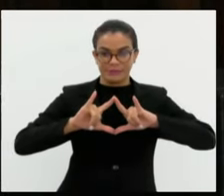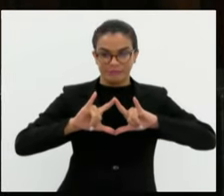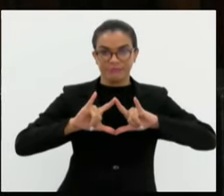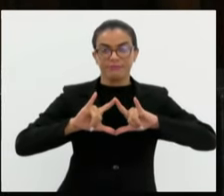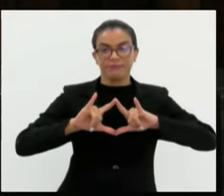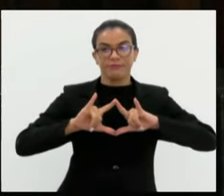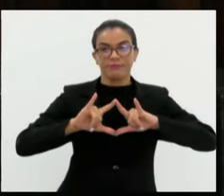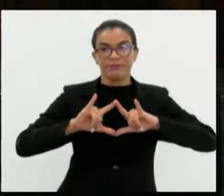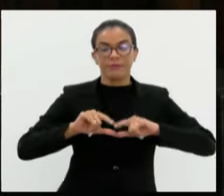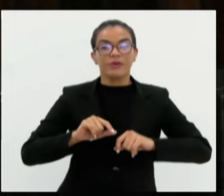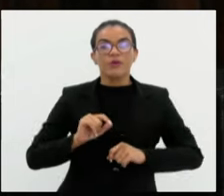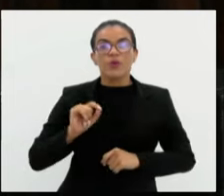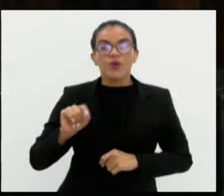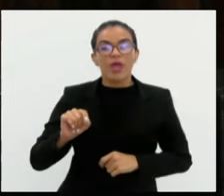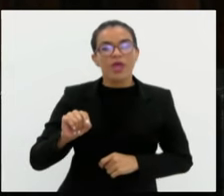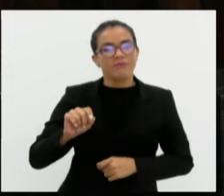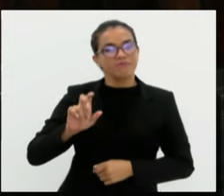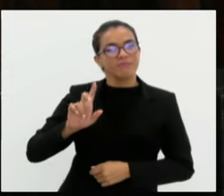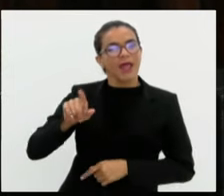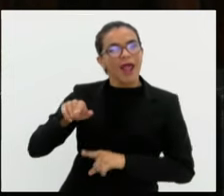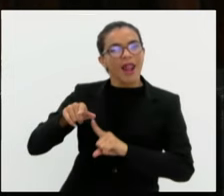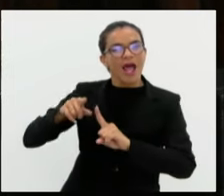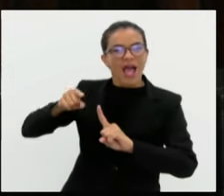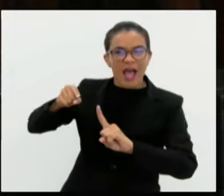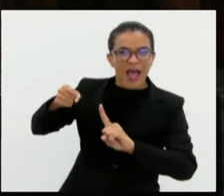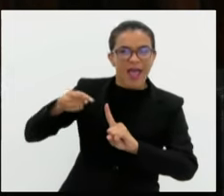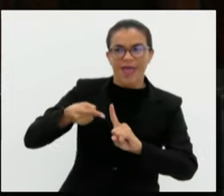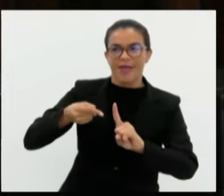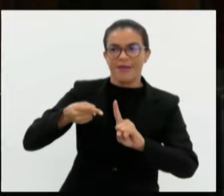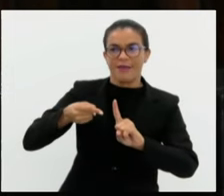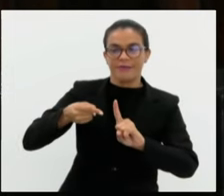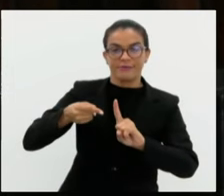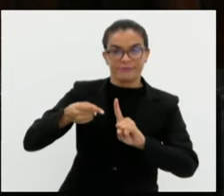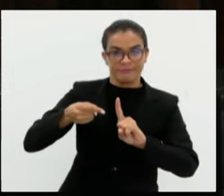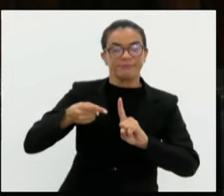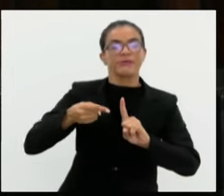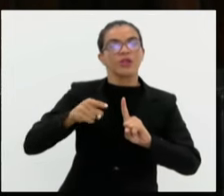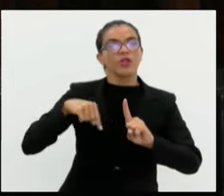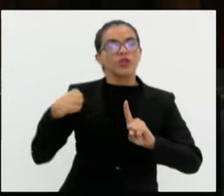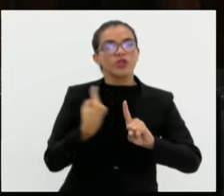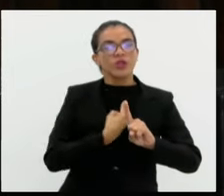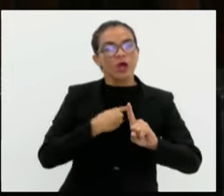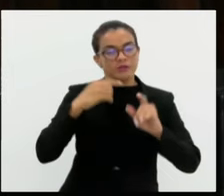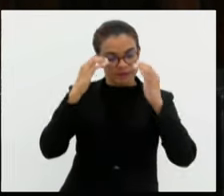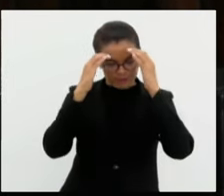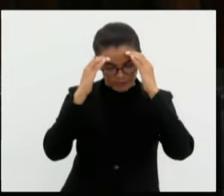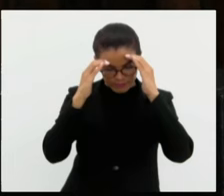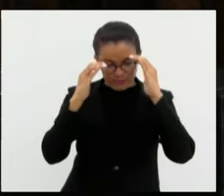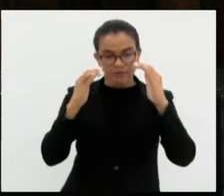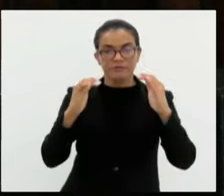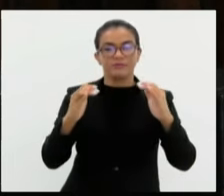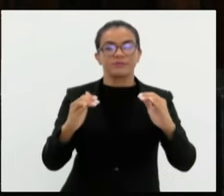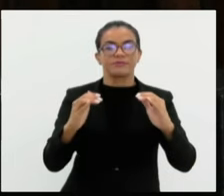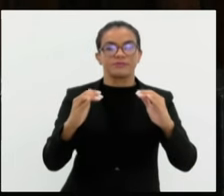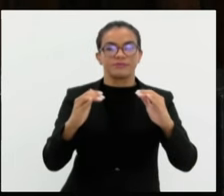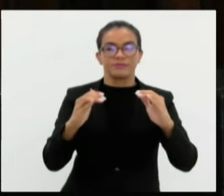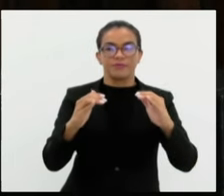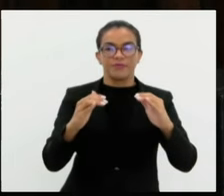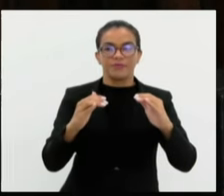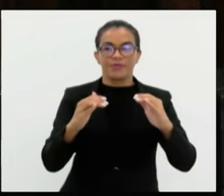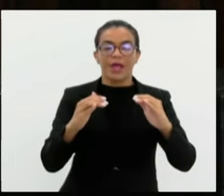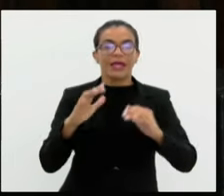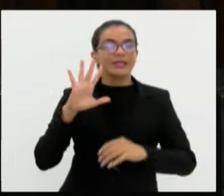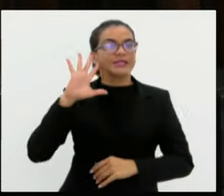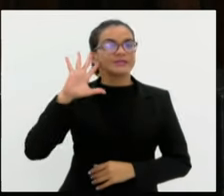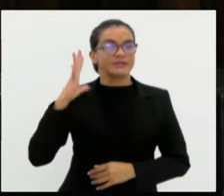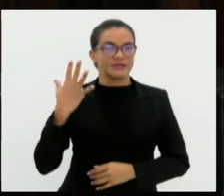do parlamento de torná-la ré. Se nós aprovarmos hoje, nós respeitaremos a prerrogativa do